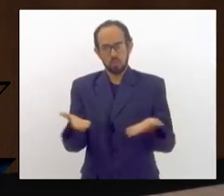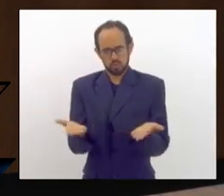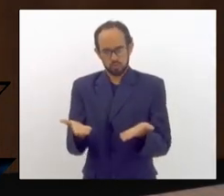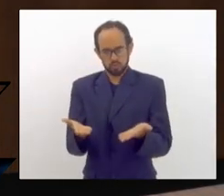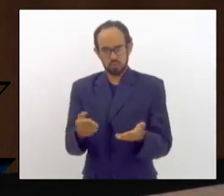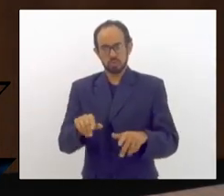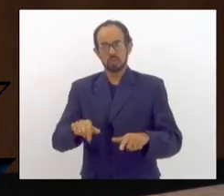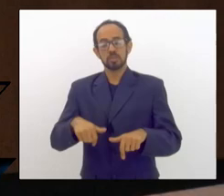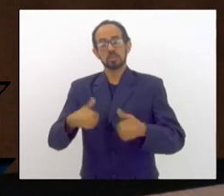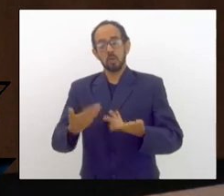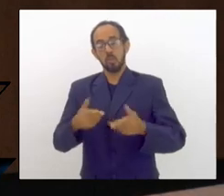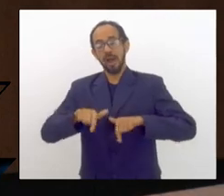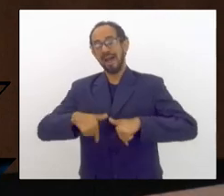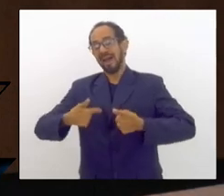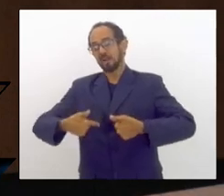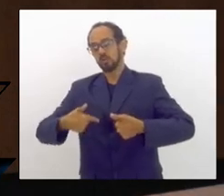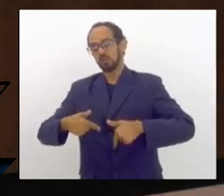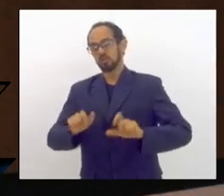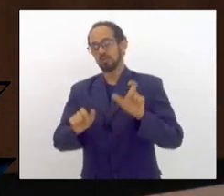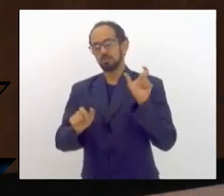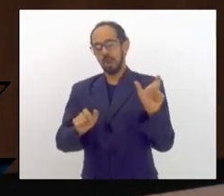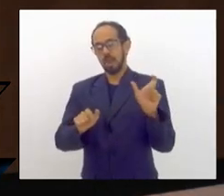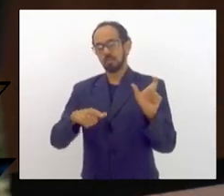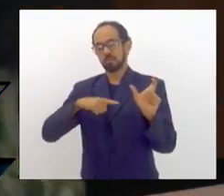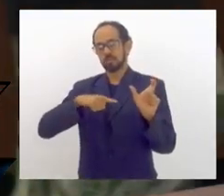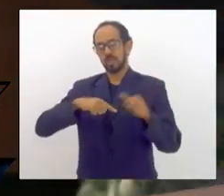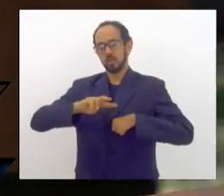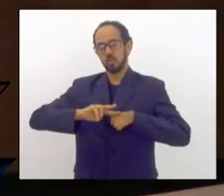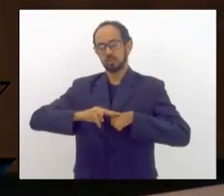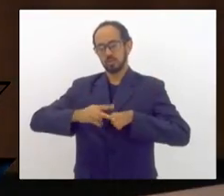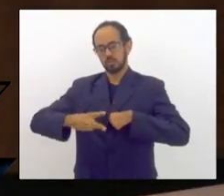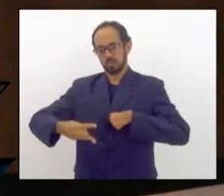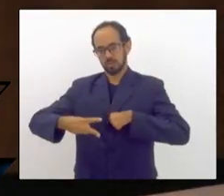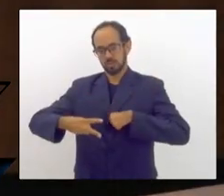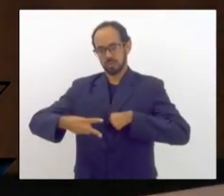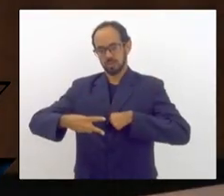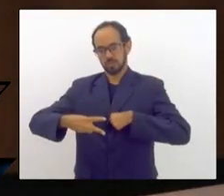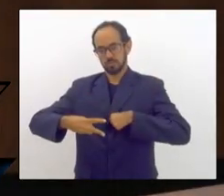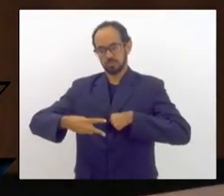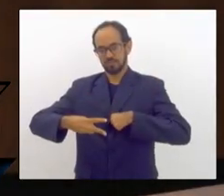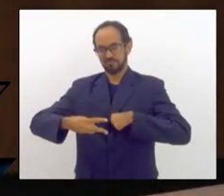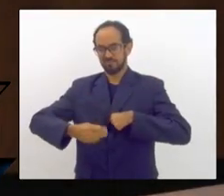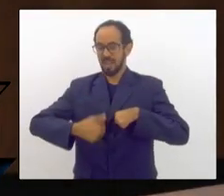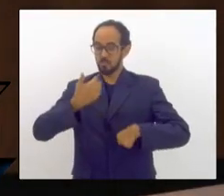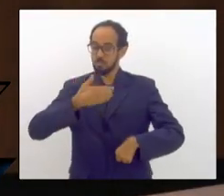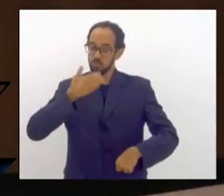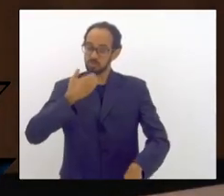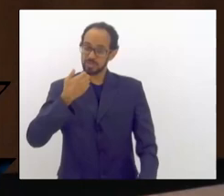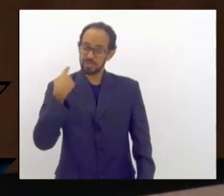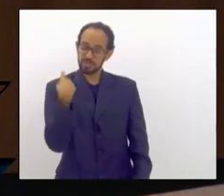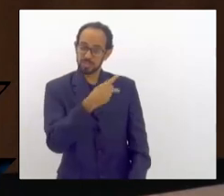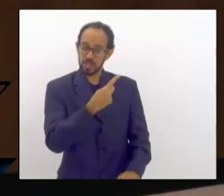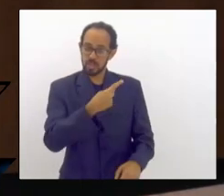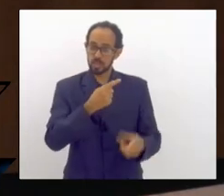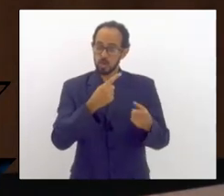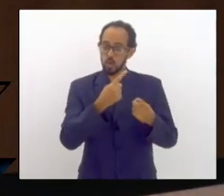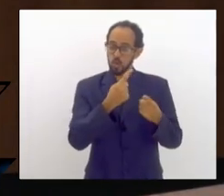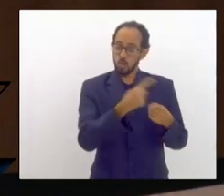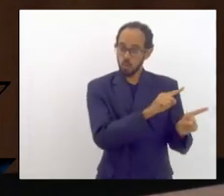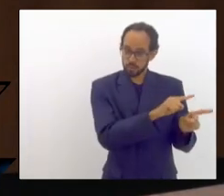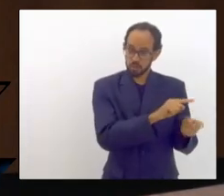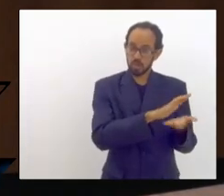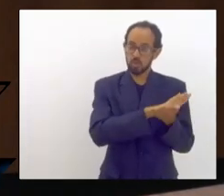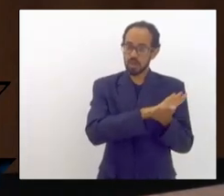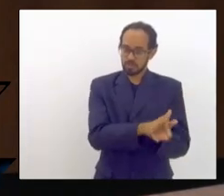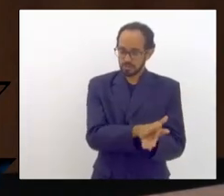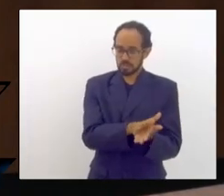palavras têm consequências. A obra do Emicida é inegável. O combate ao racismo, o